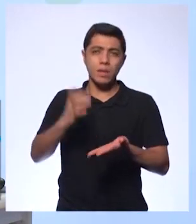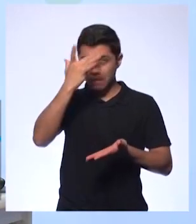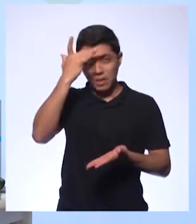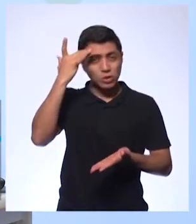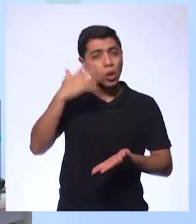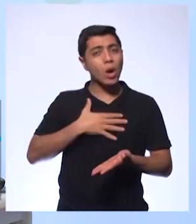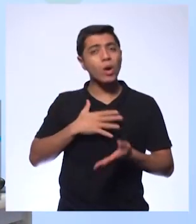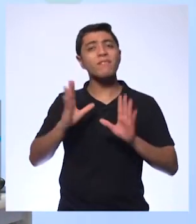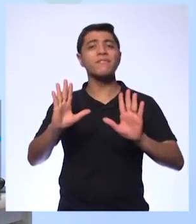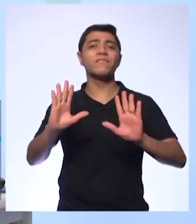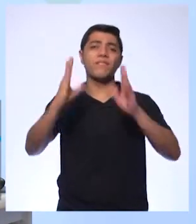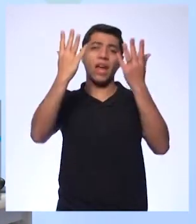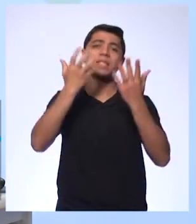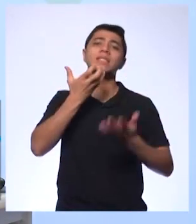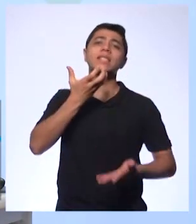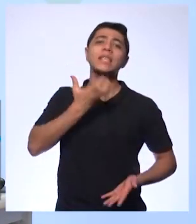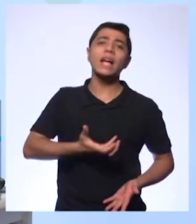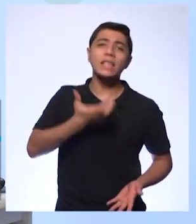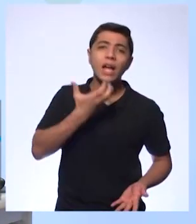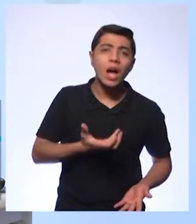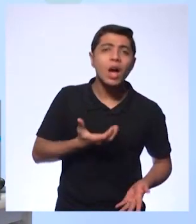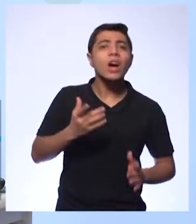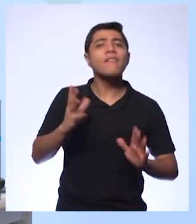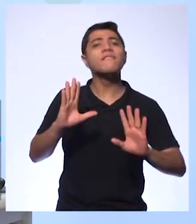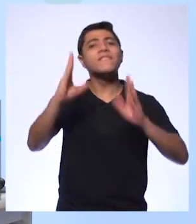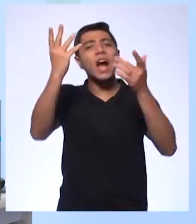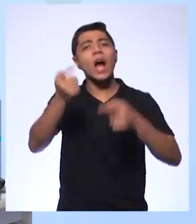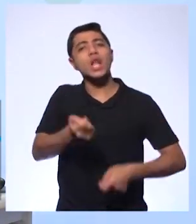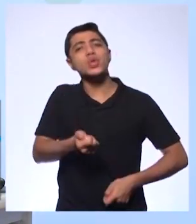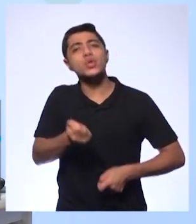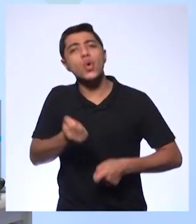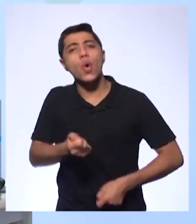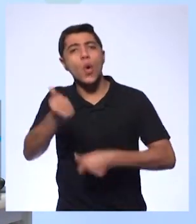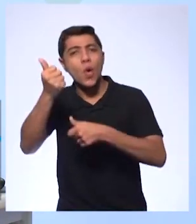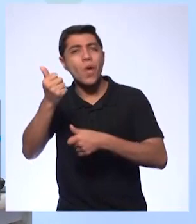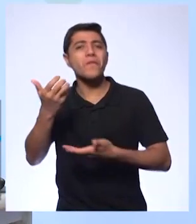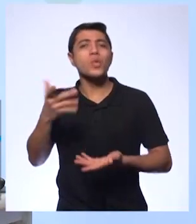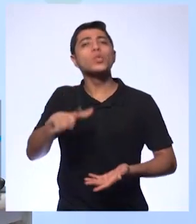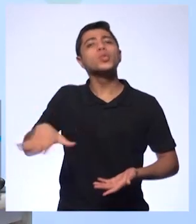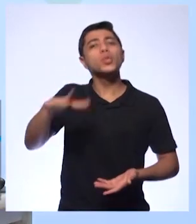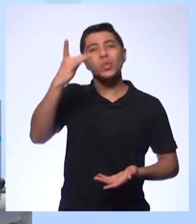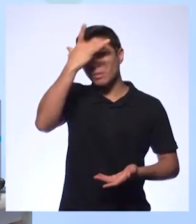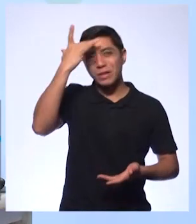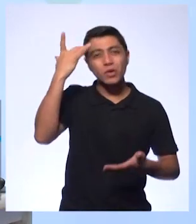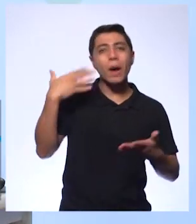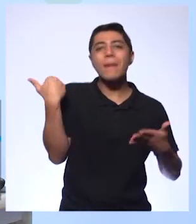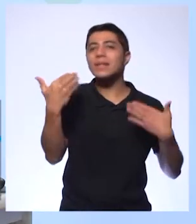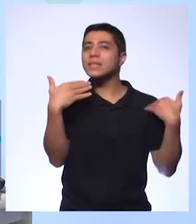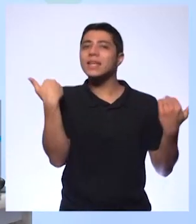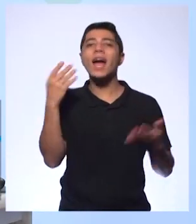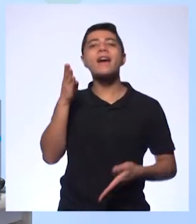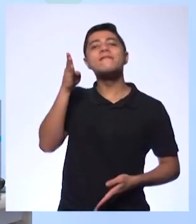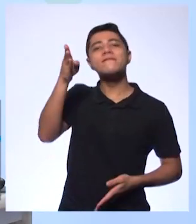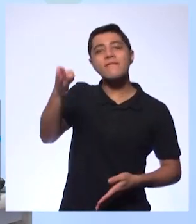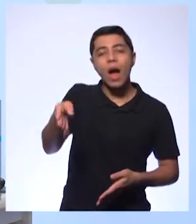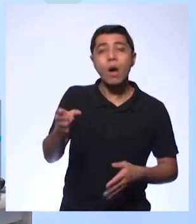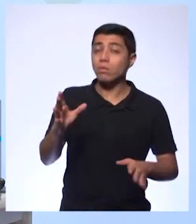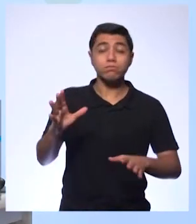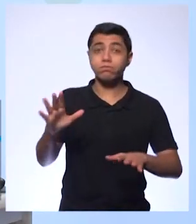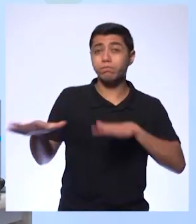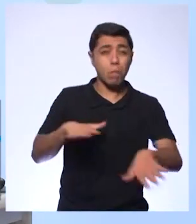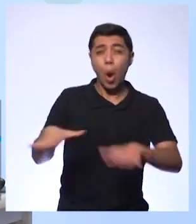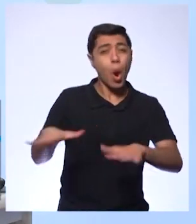aí se preparando para a festa de Ano Novo, então tinha muito turista. Então, também tem isso aí, mas tem também a questão da infraestrutura.